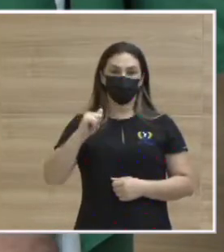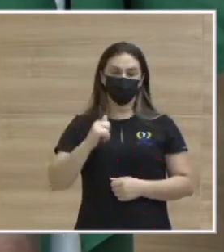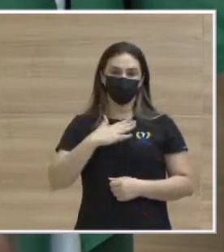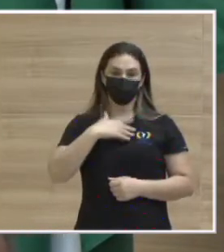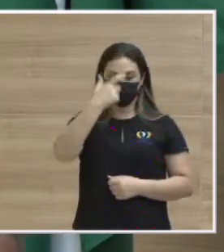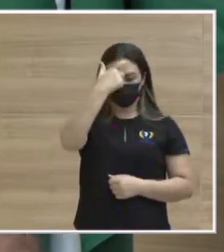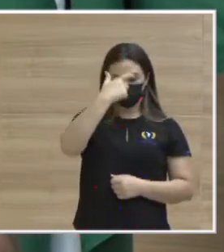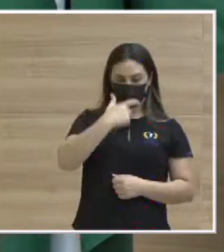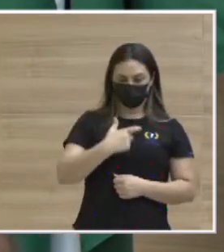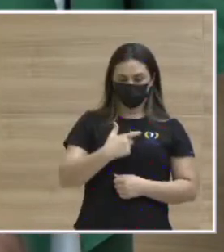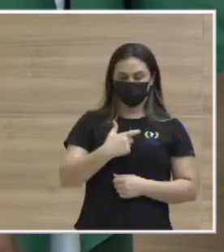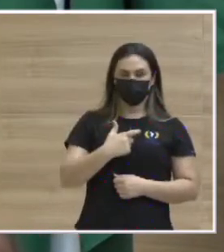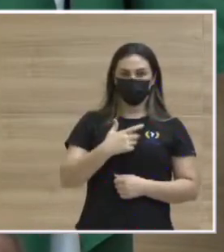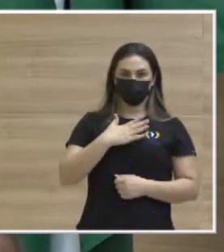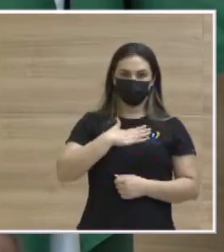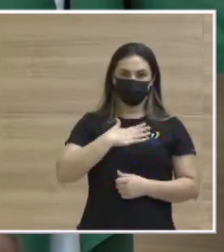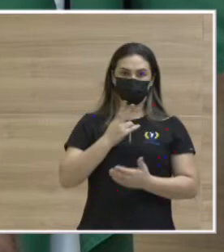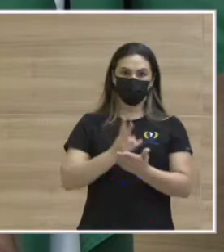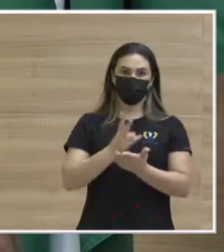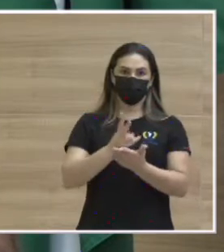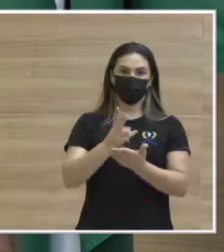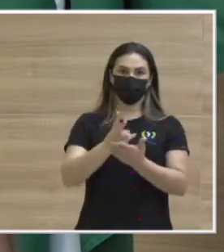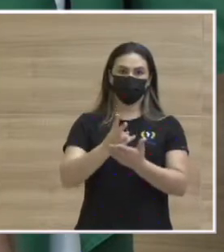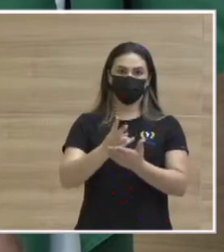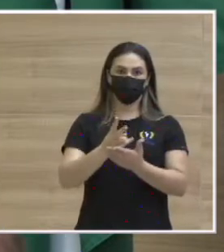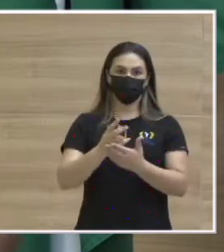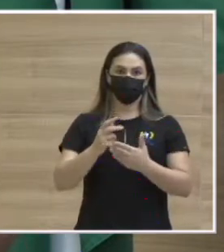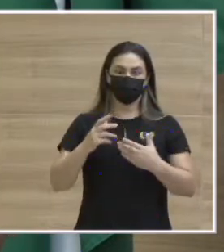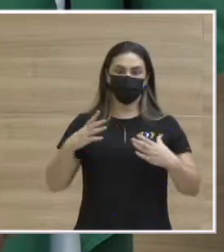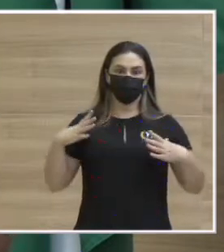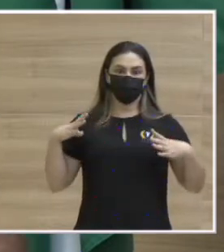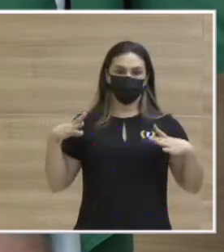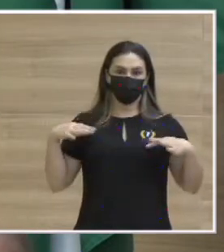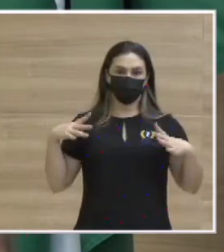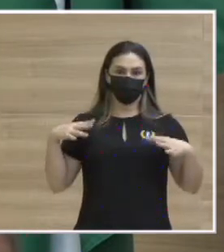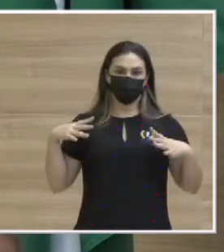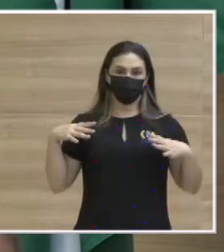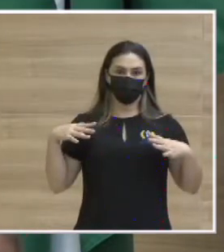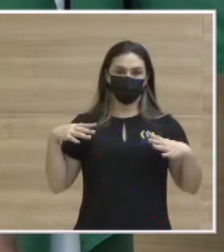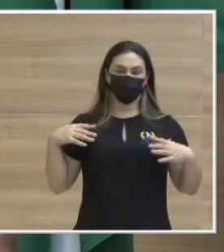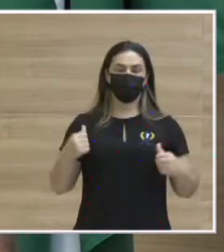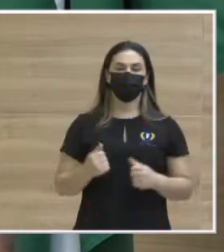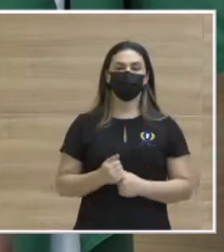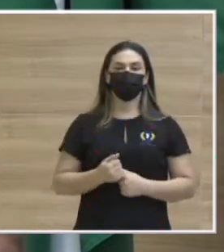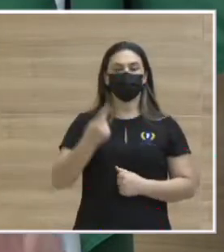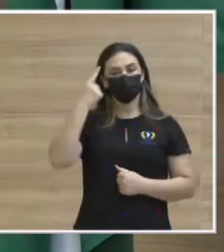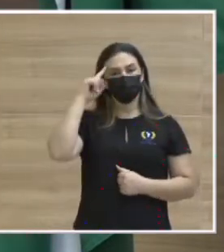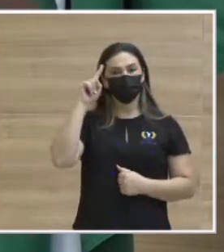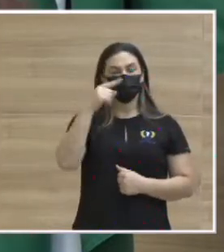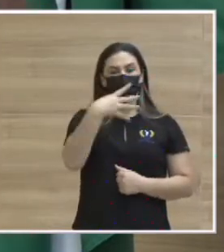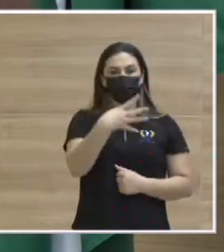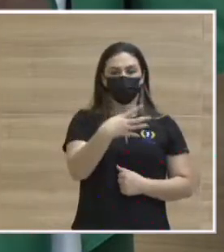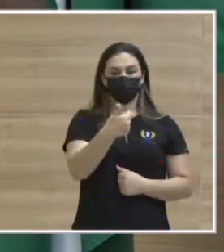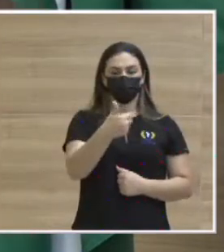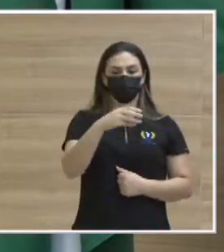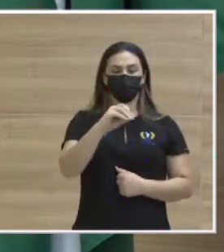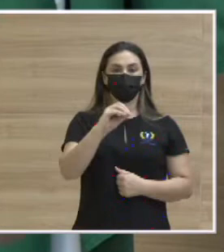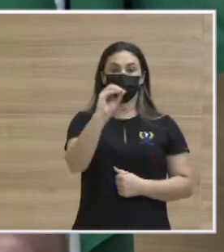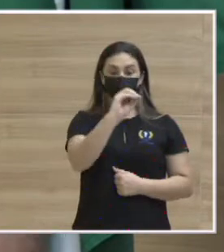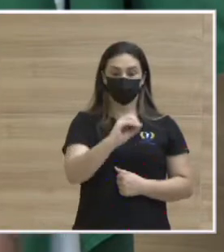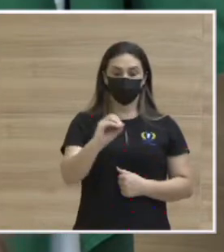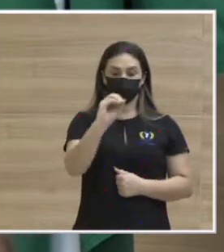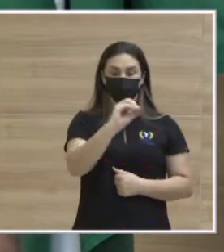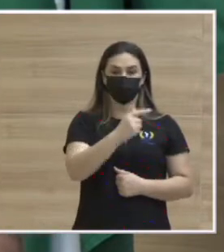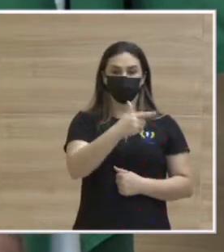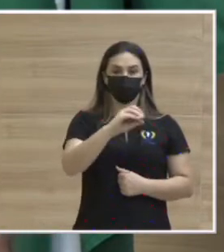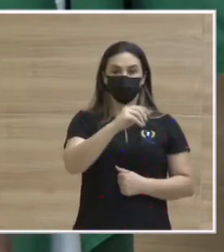minha pessoa permanecesse na ociosidade. Em 4/10/2021, comuniquei esta